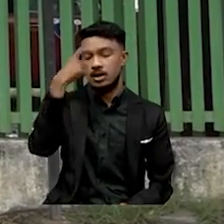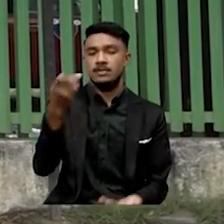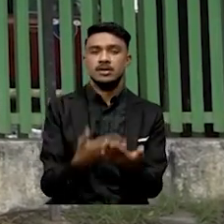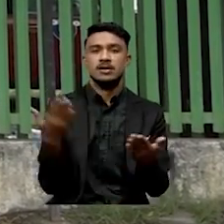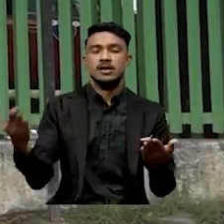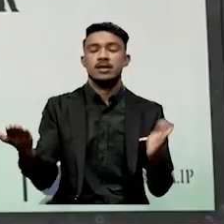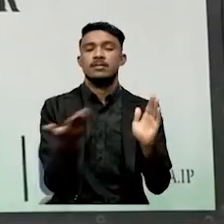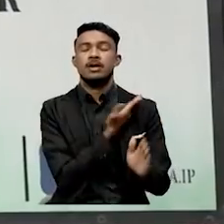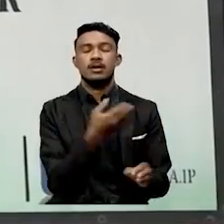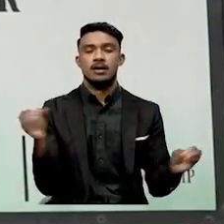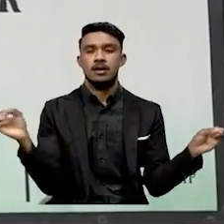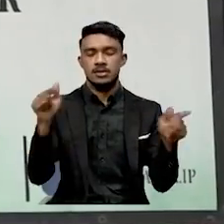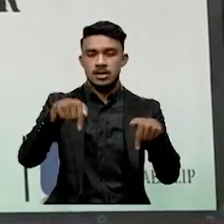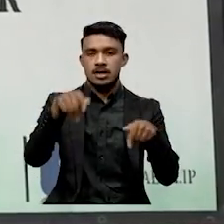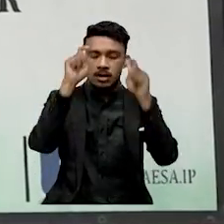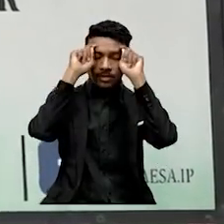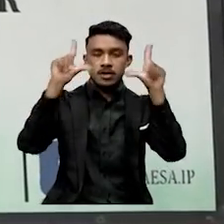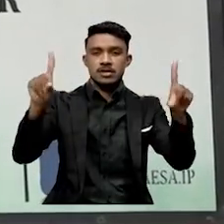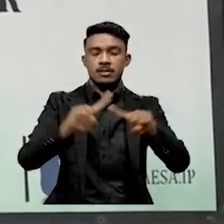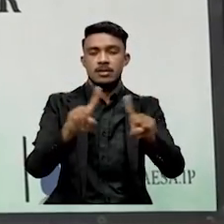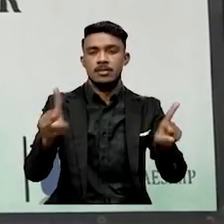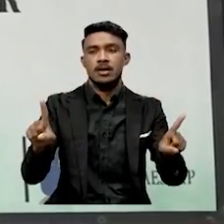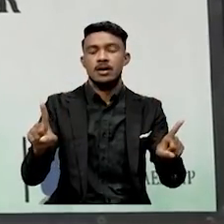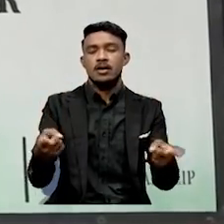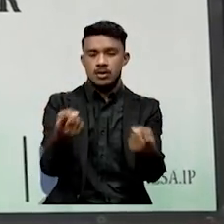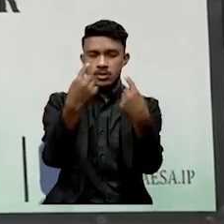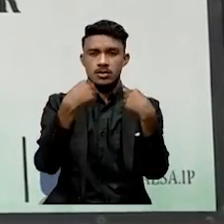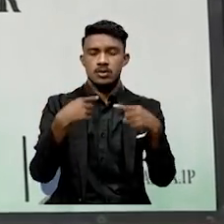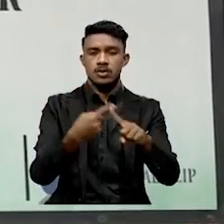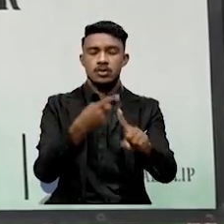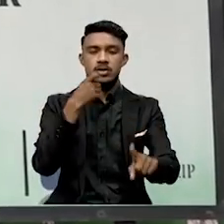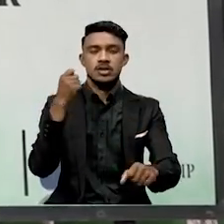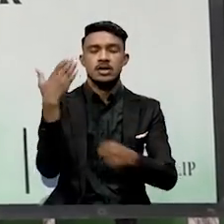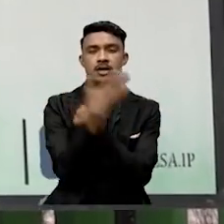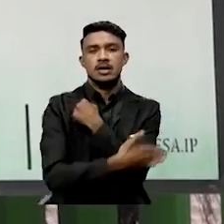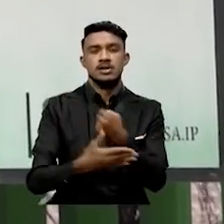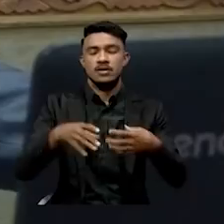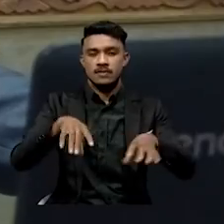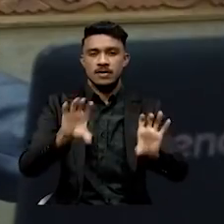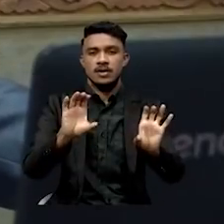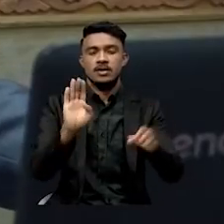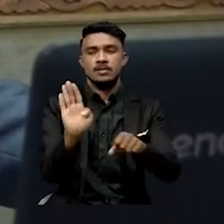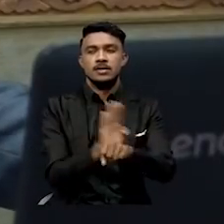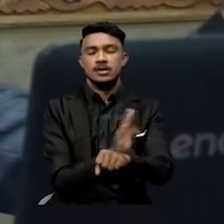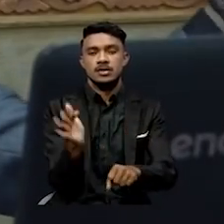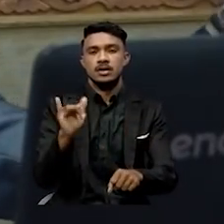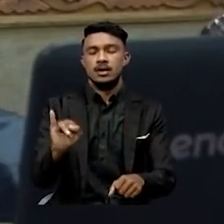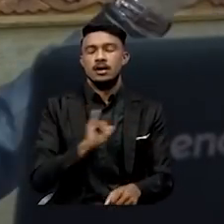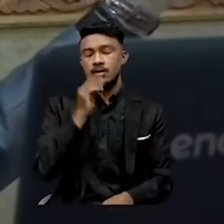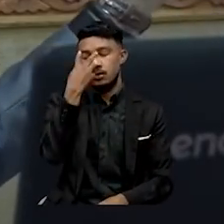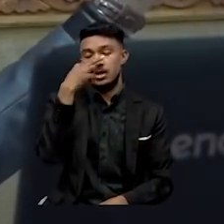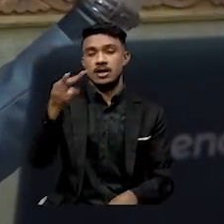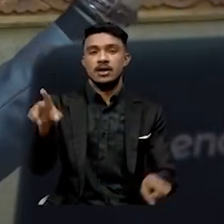Laos iha Timor Leste det mai be mai kedas husi na saun importador. Hare bai statistik ene hare